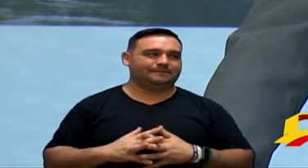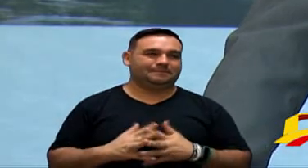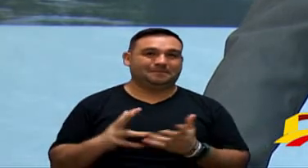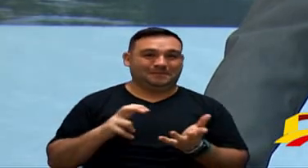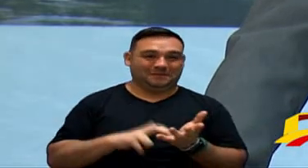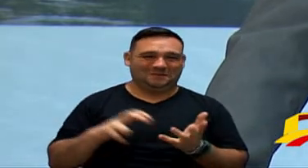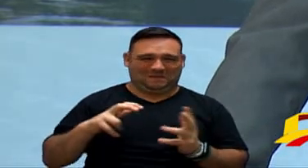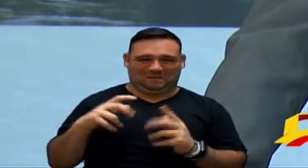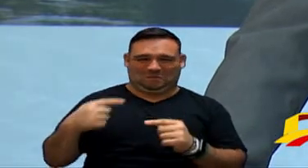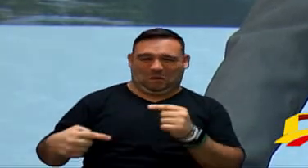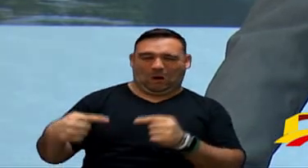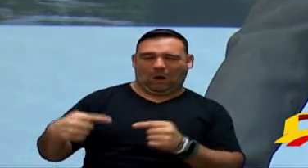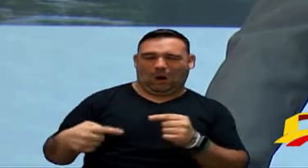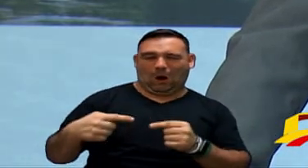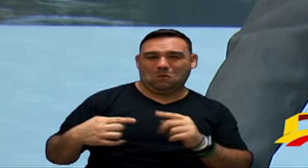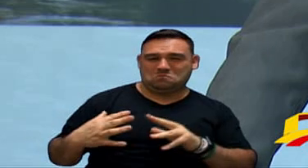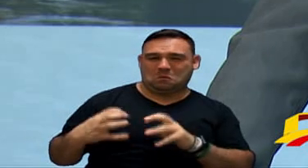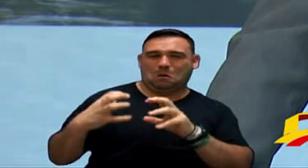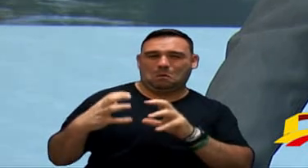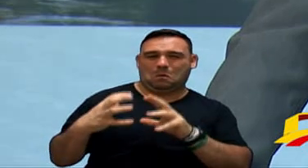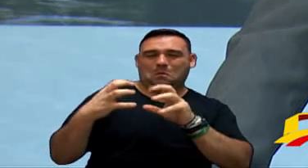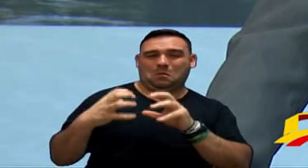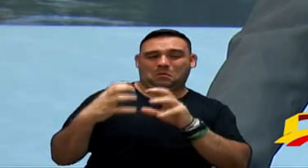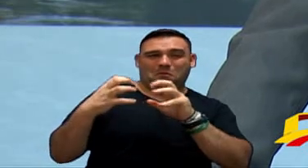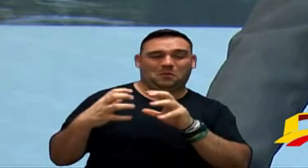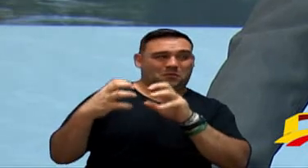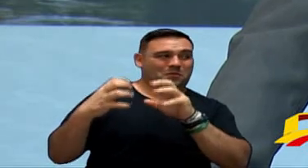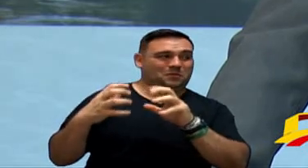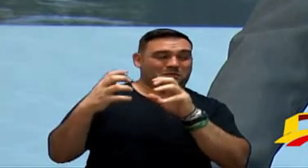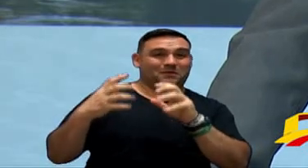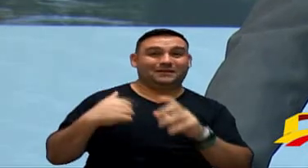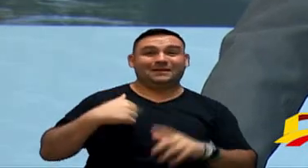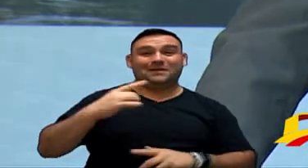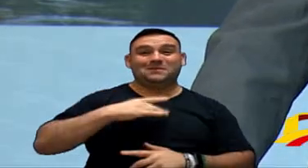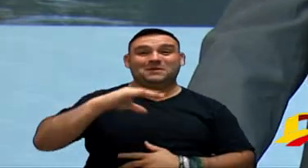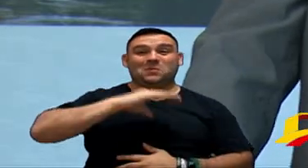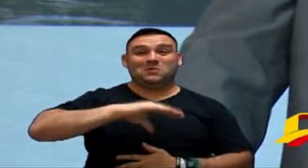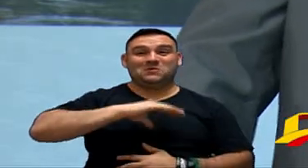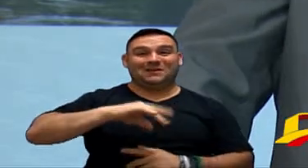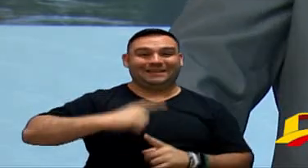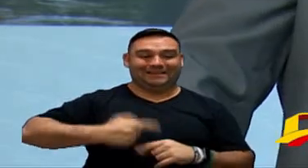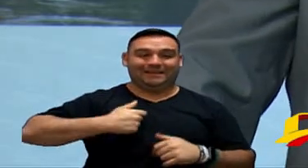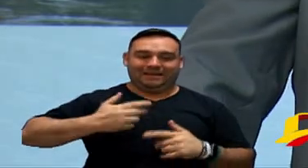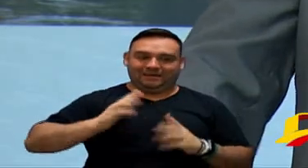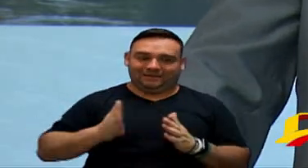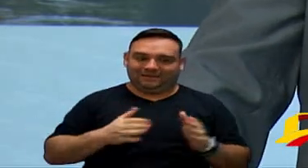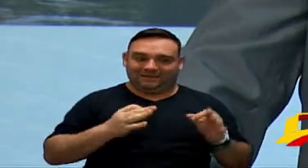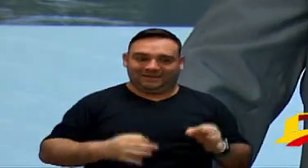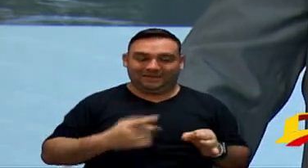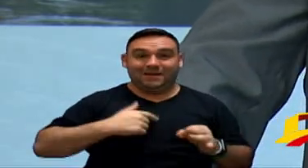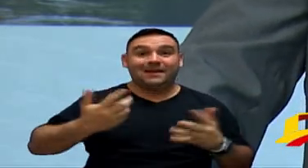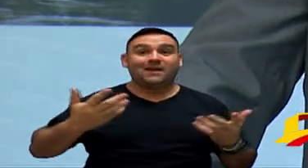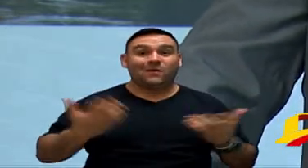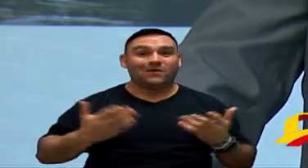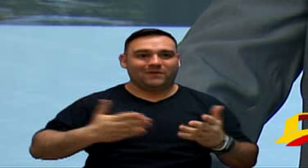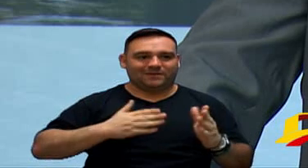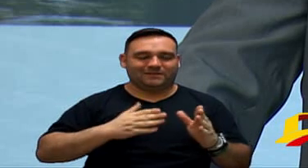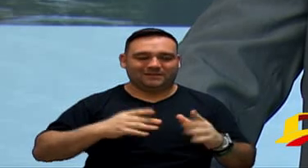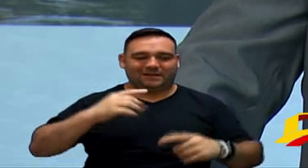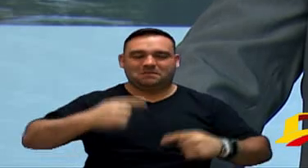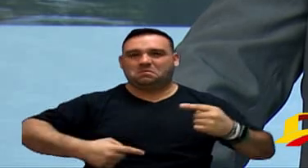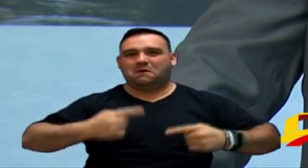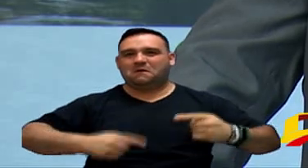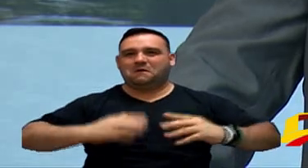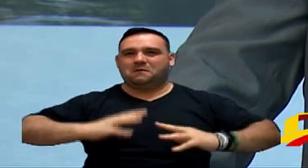manhã calorosa obrigado e tá pensando no outro tema Tô com medo de errar o português cair então eu vou vou seguir na linha da colorosa